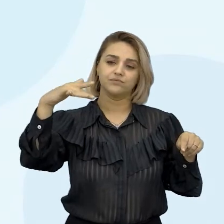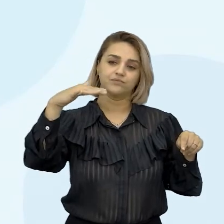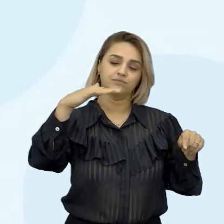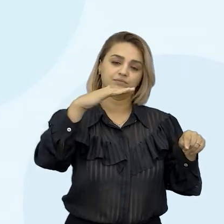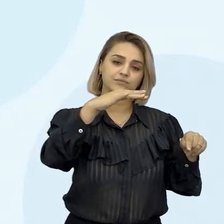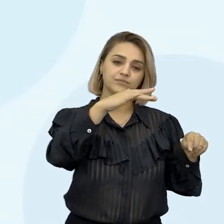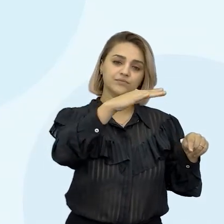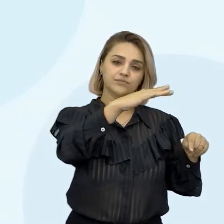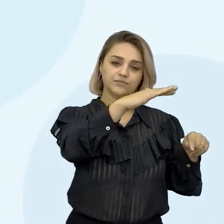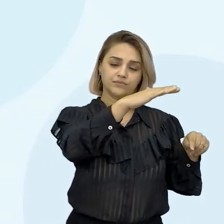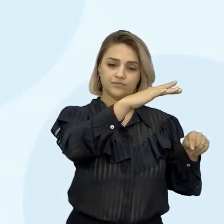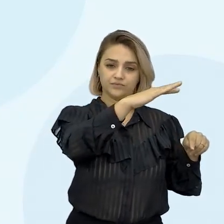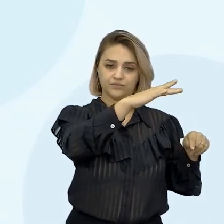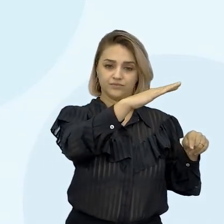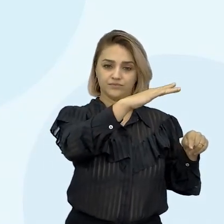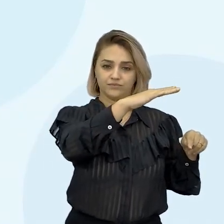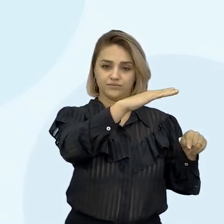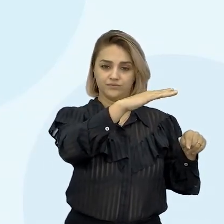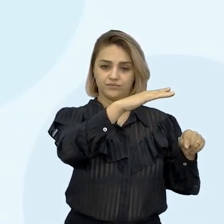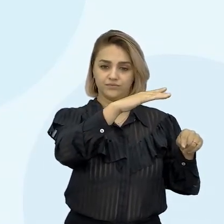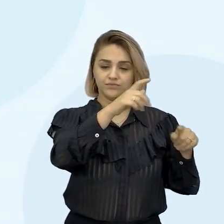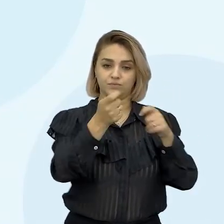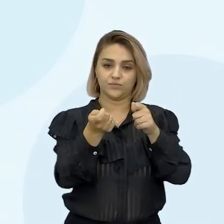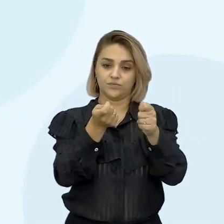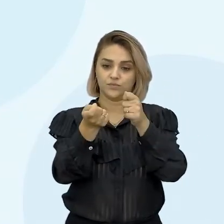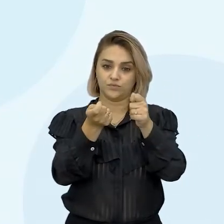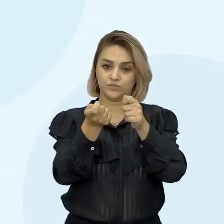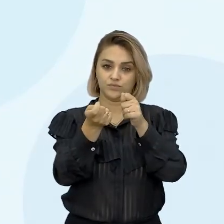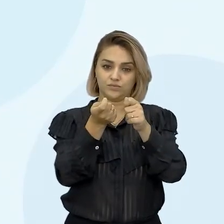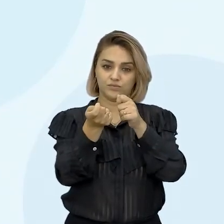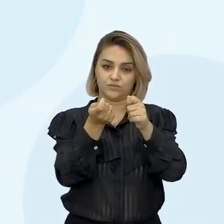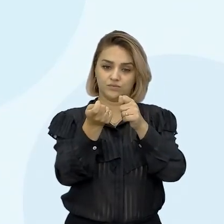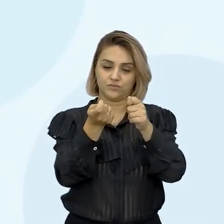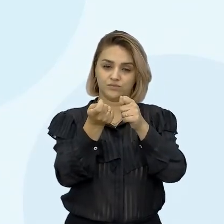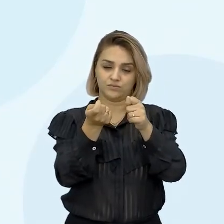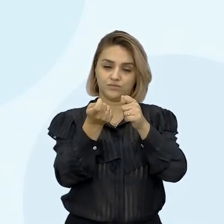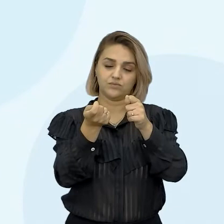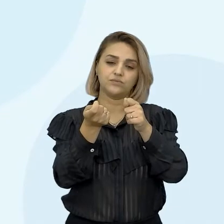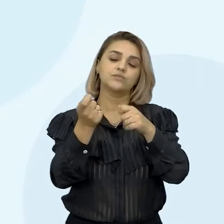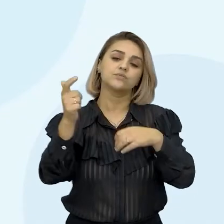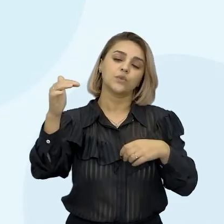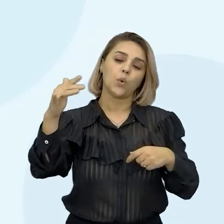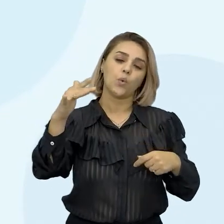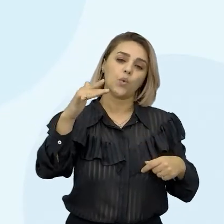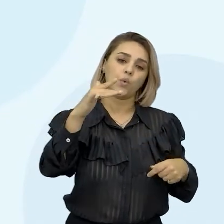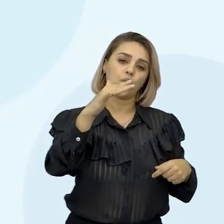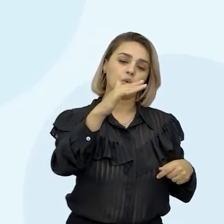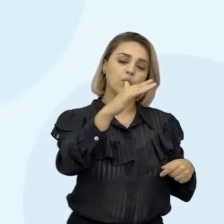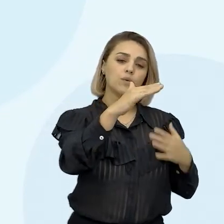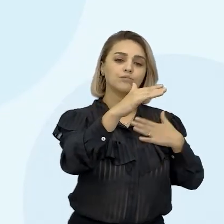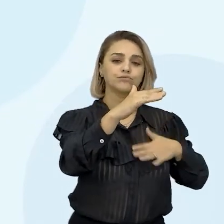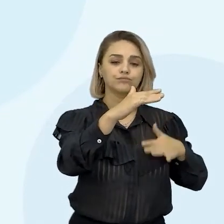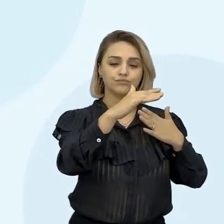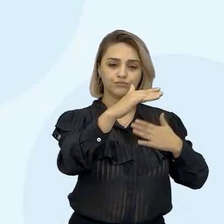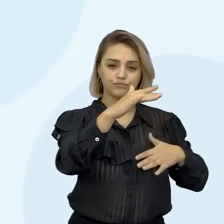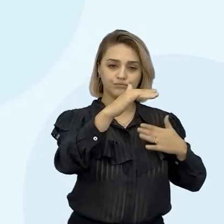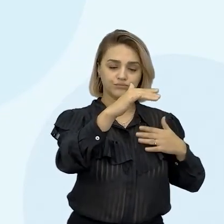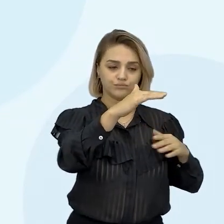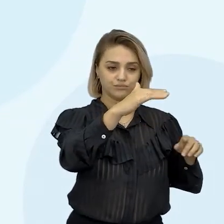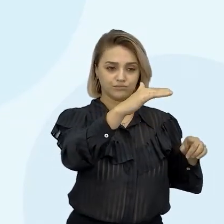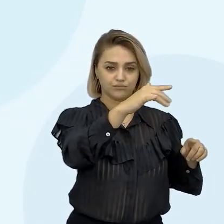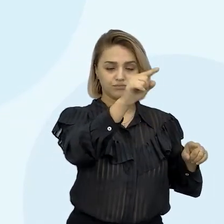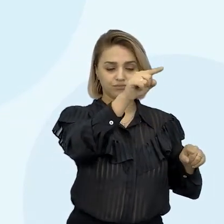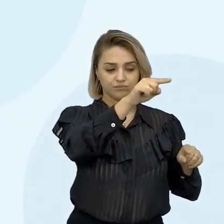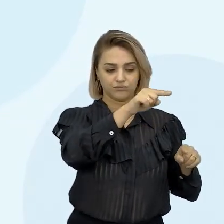pelo resistor daquela sigura daqui dando uma camadinha e sai mais tranquilo